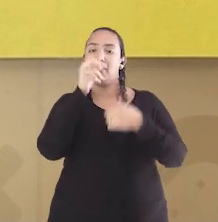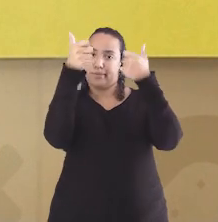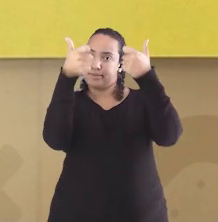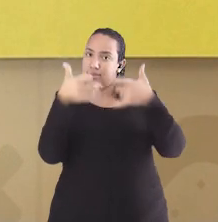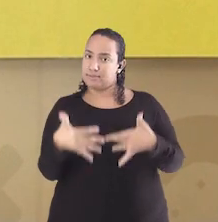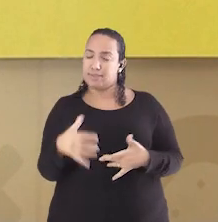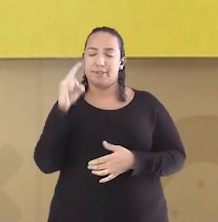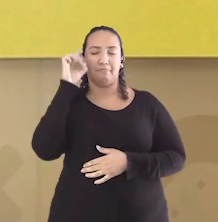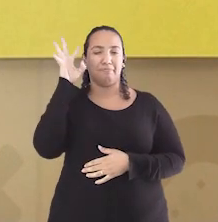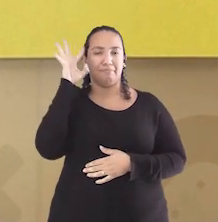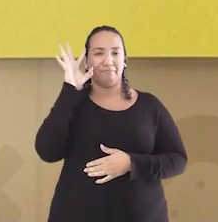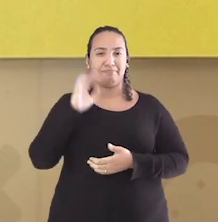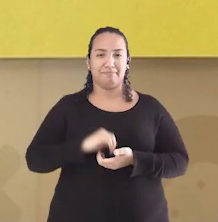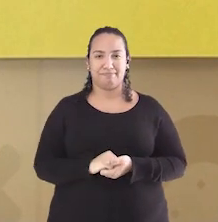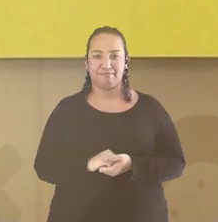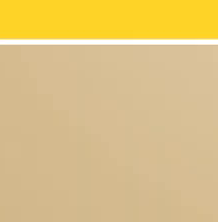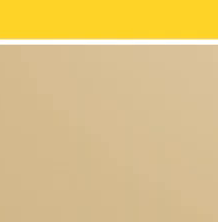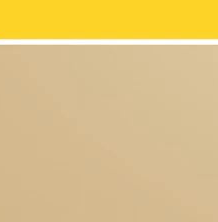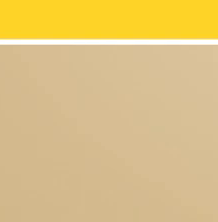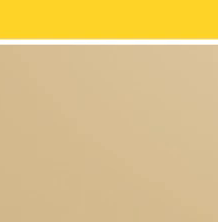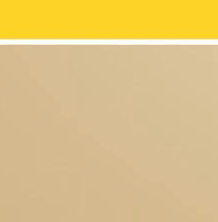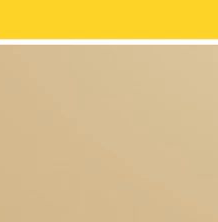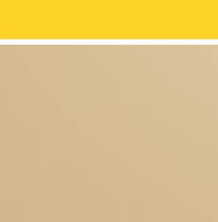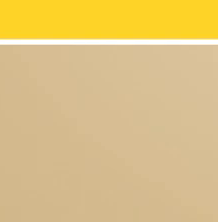sua resposta. Pensem um pouquinho em casa.